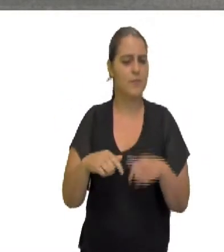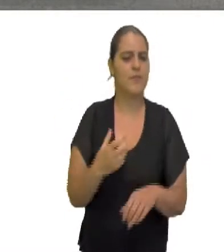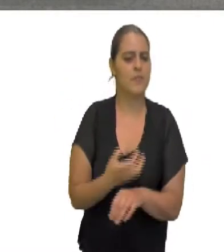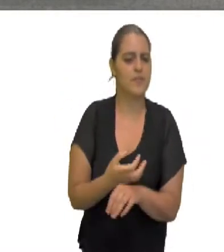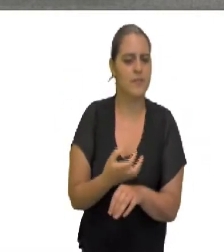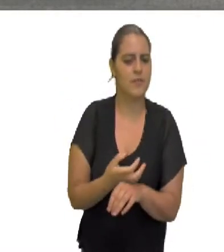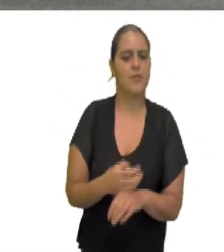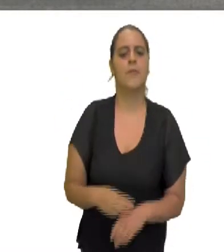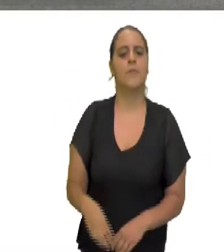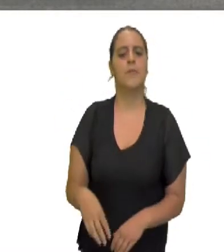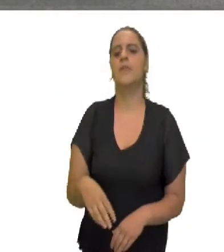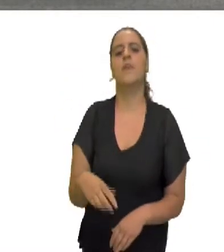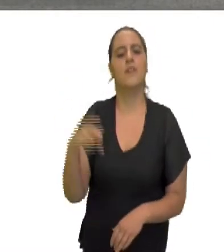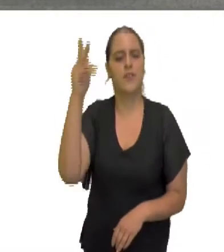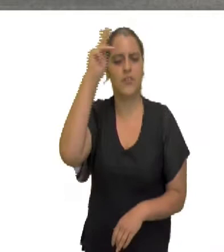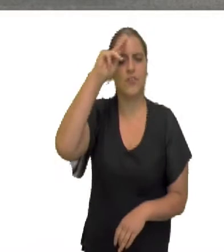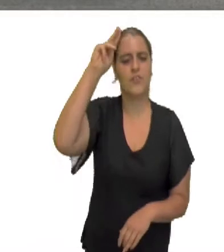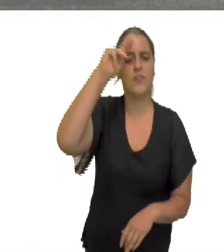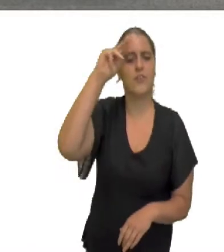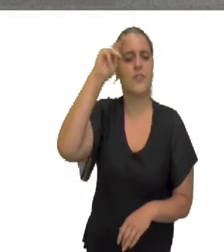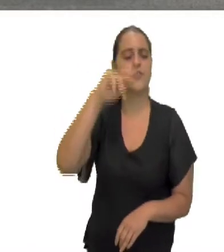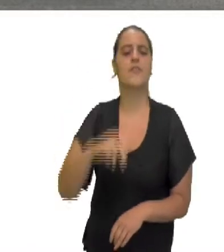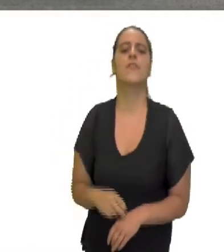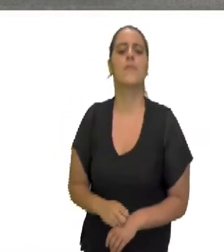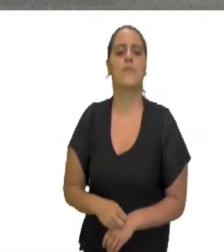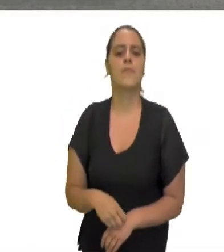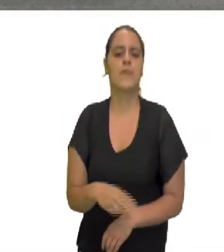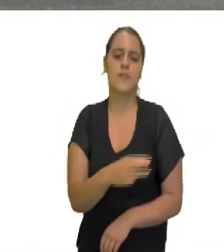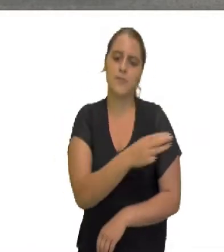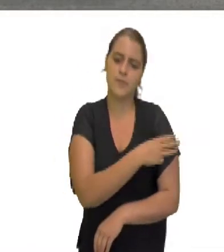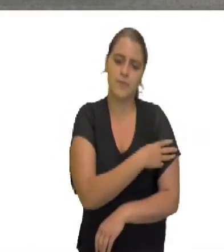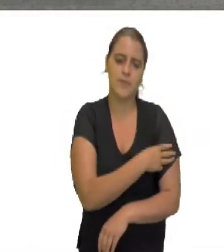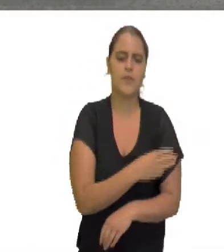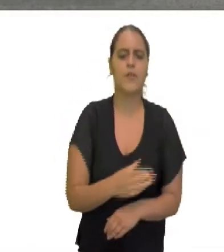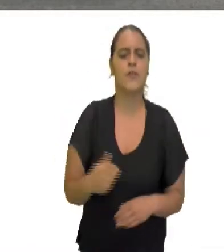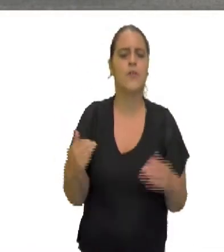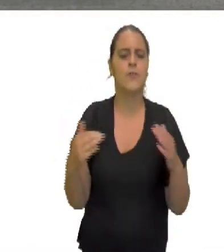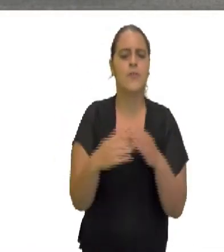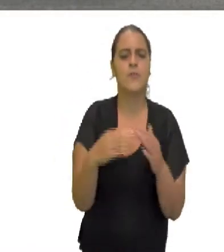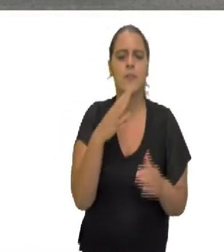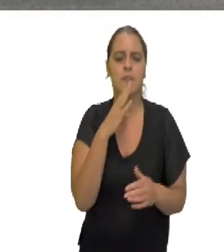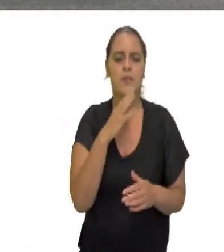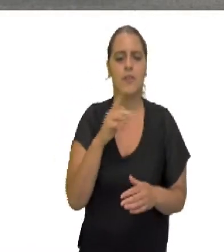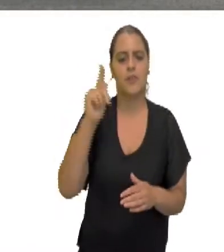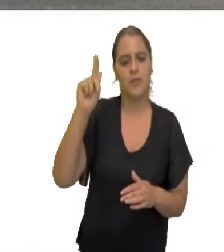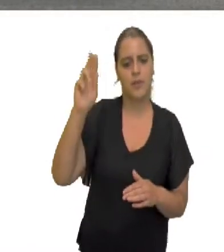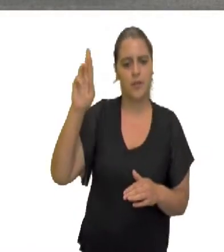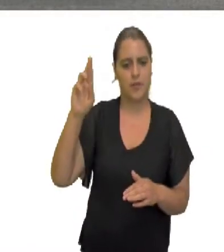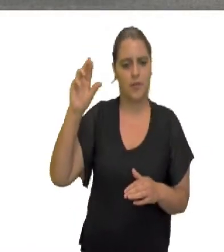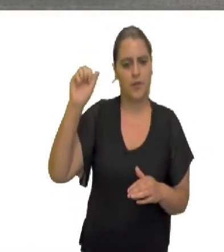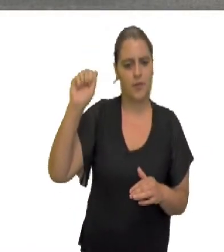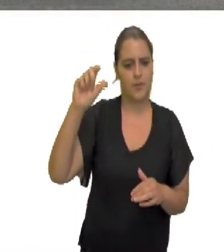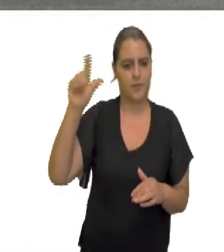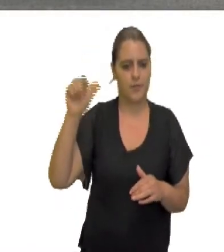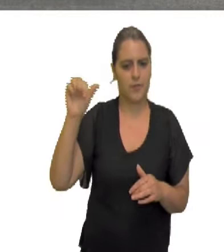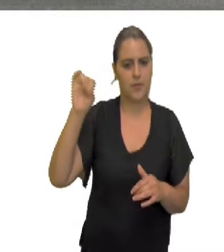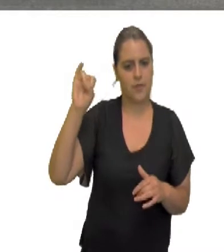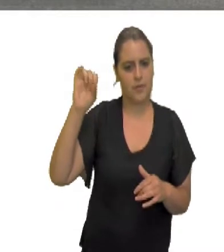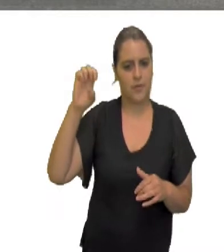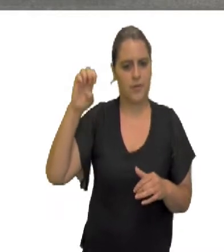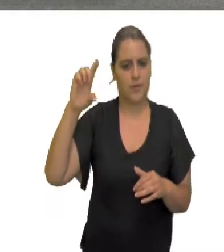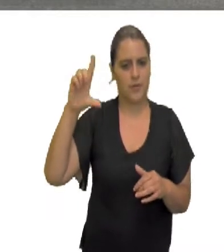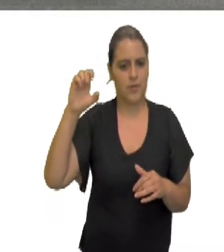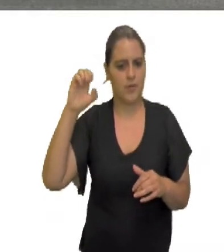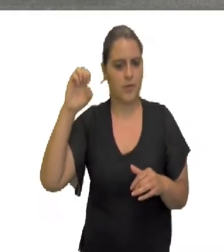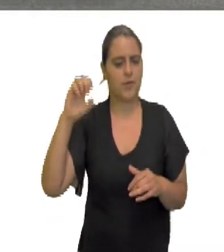vocês, alunos do terceiro ano, componente de História. Todos já me conhecem, meu nome é Graziele Félix.